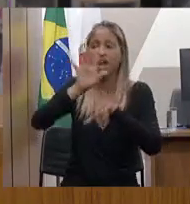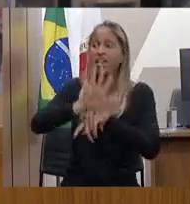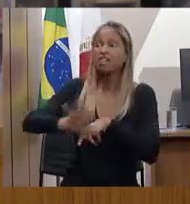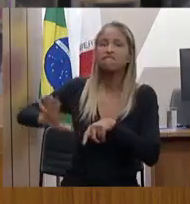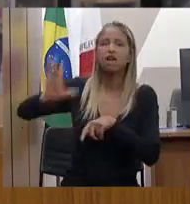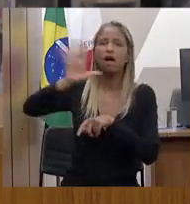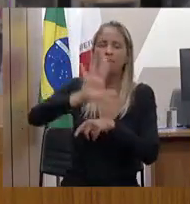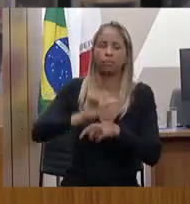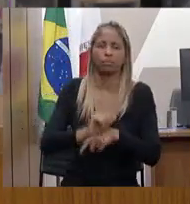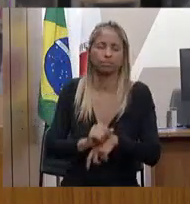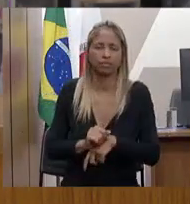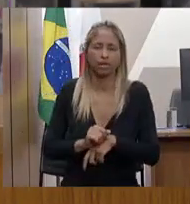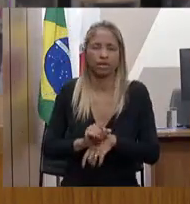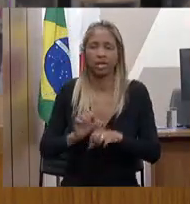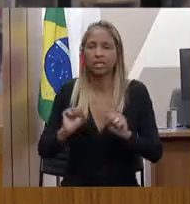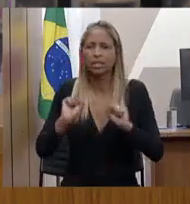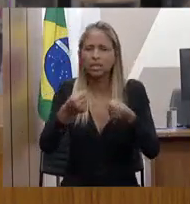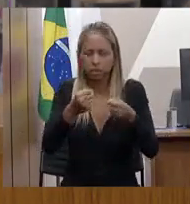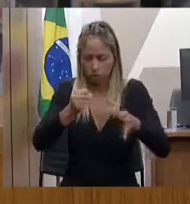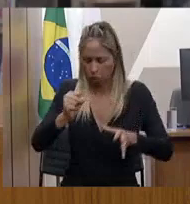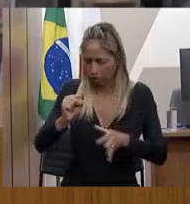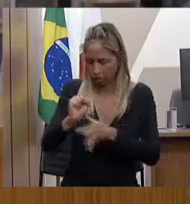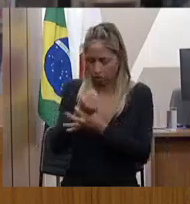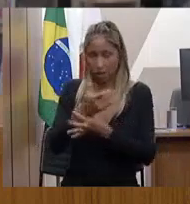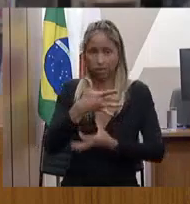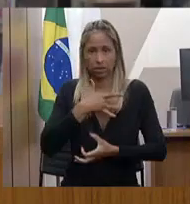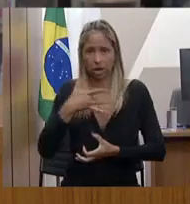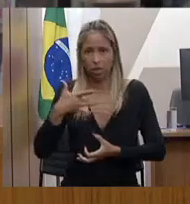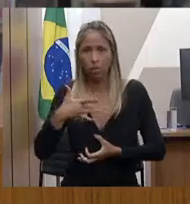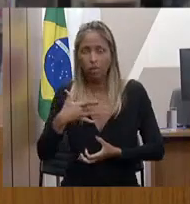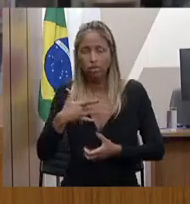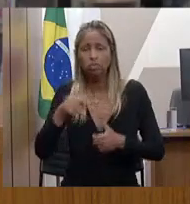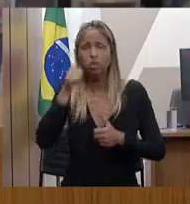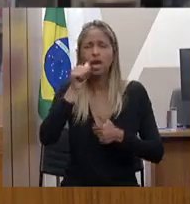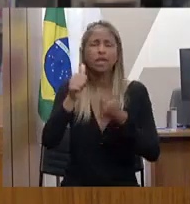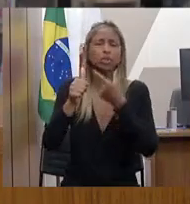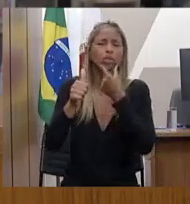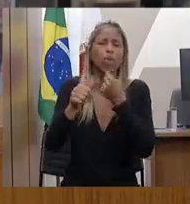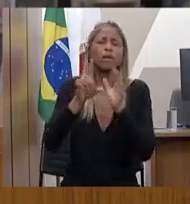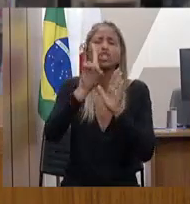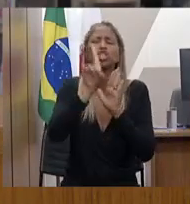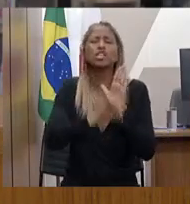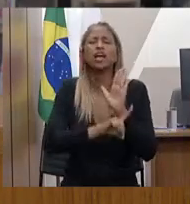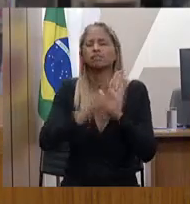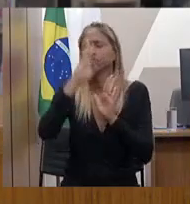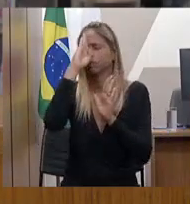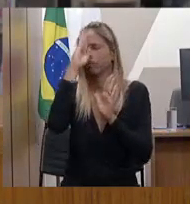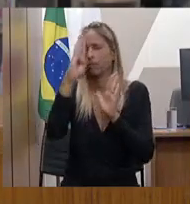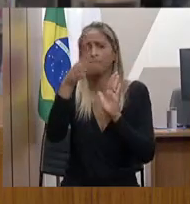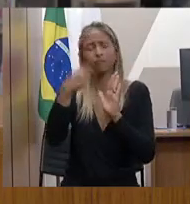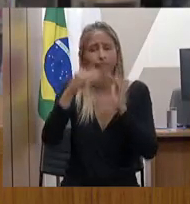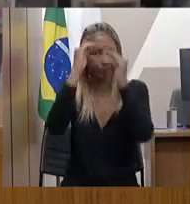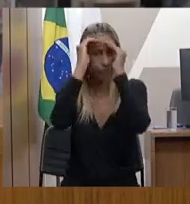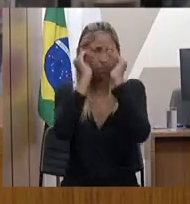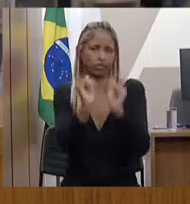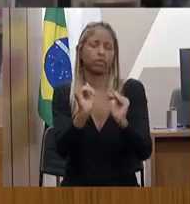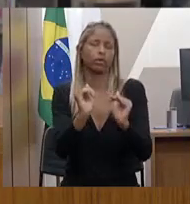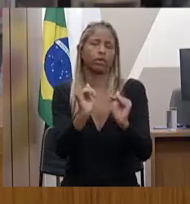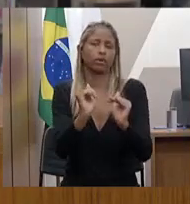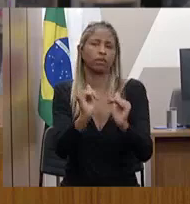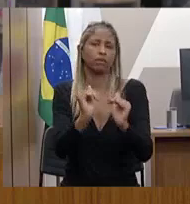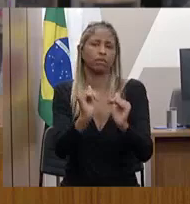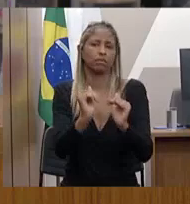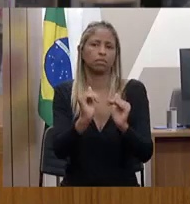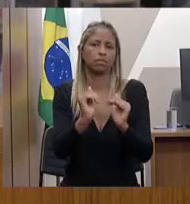nacional que segurança e saúde dos trabalhadores das trabalhadoras é um direito fundamental e que deve ser respeitado